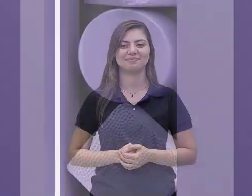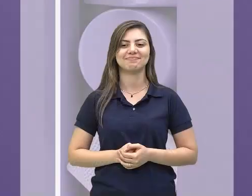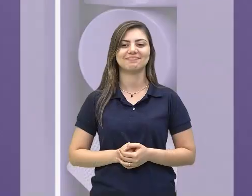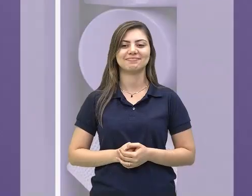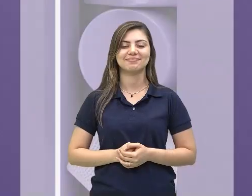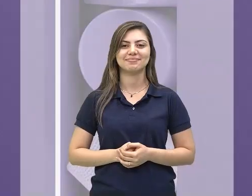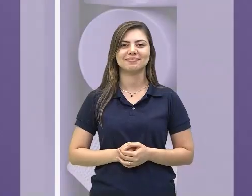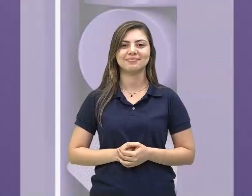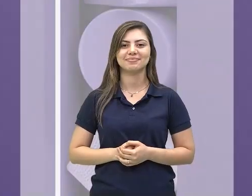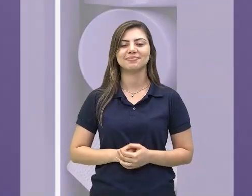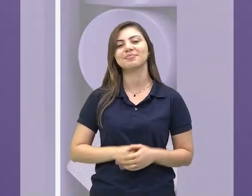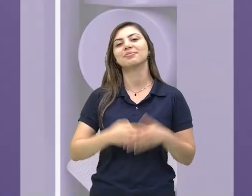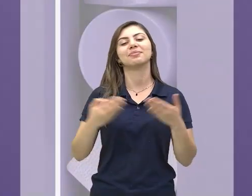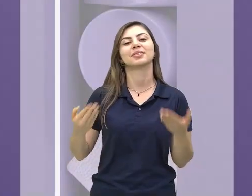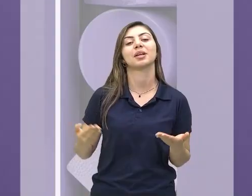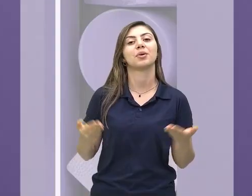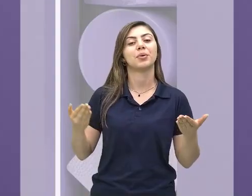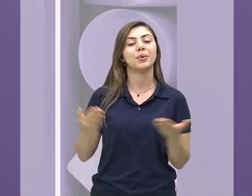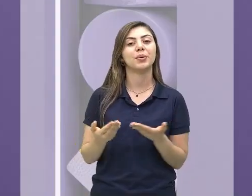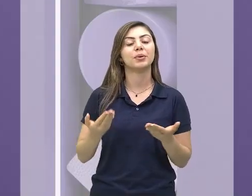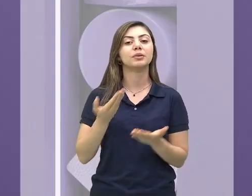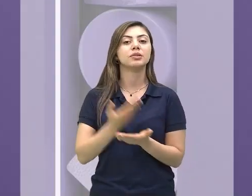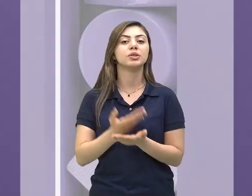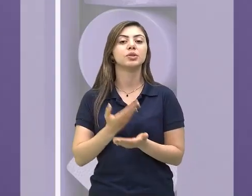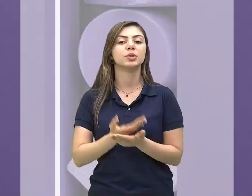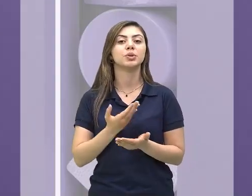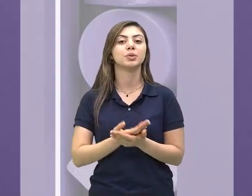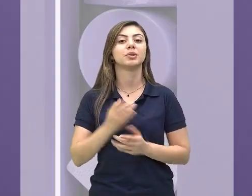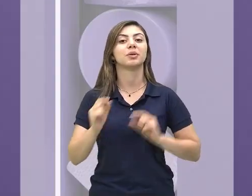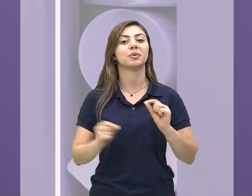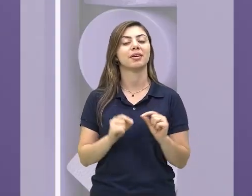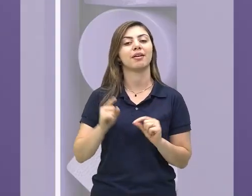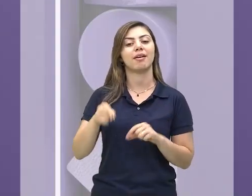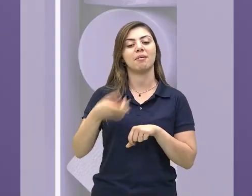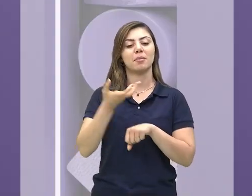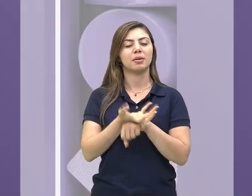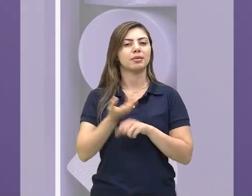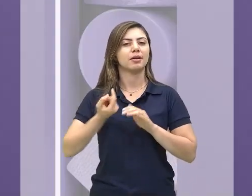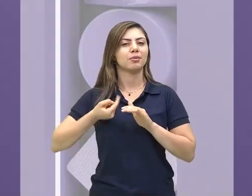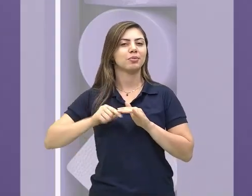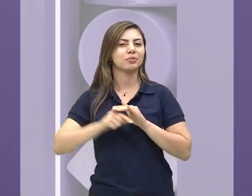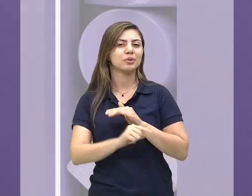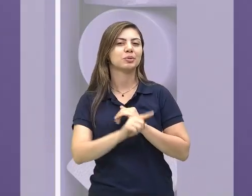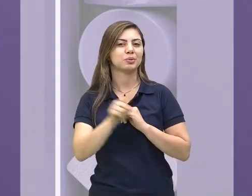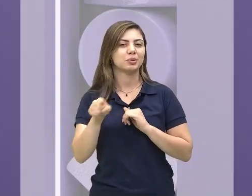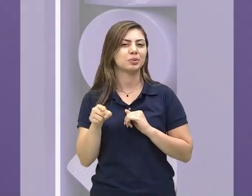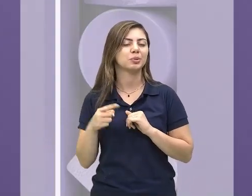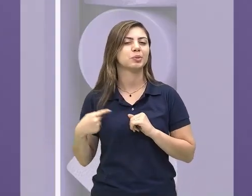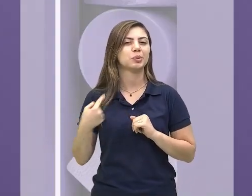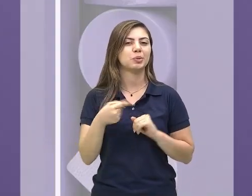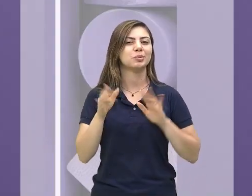Então, hoje nossa aula é um aprofundamento de uma caminhada que já